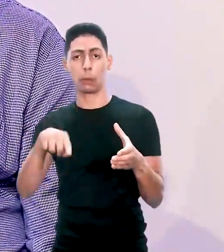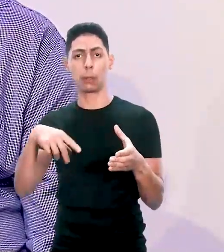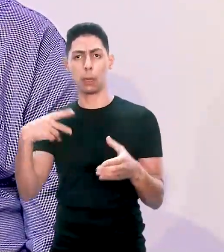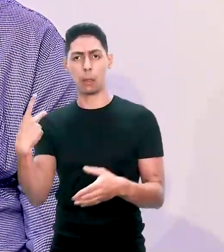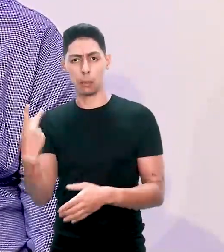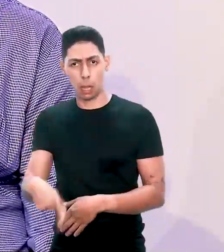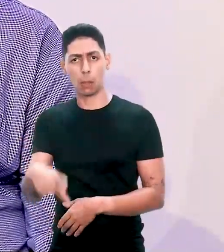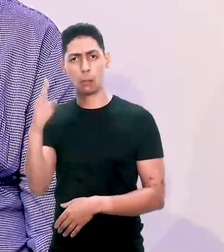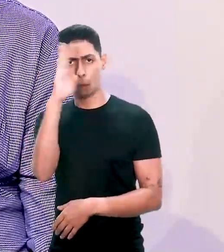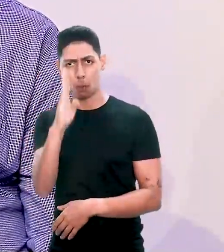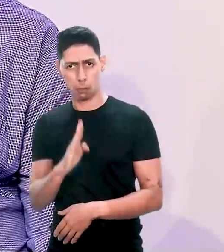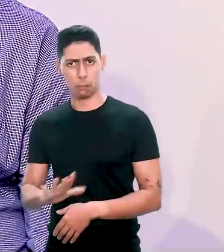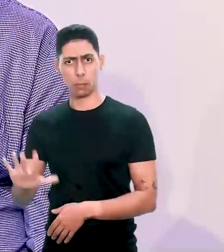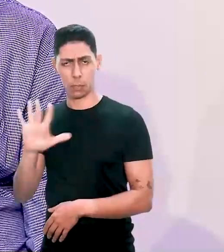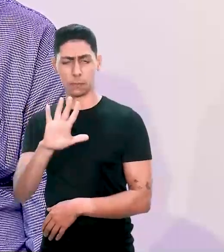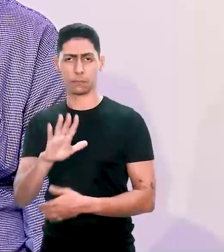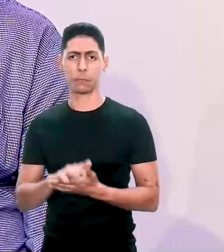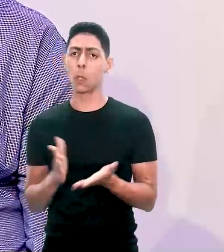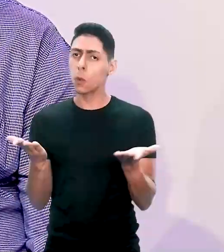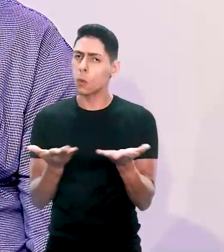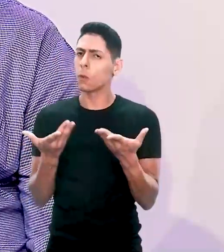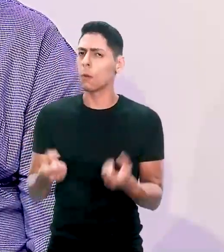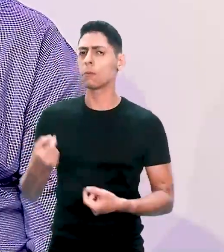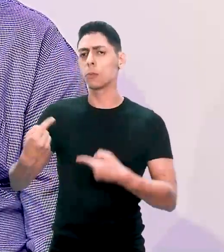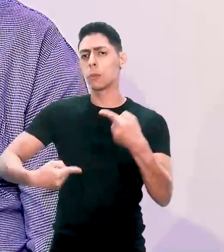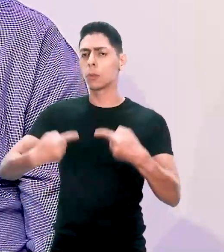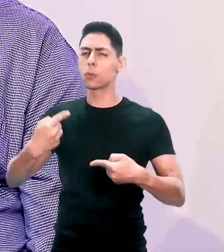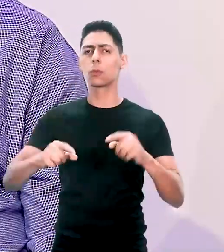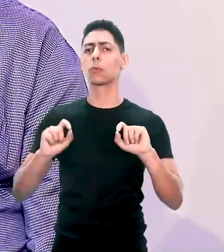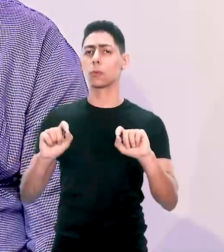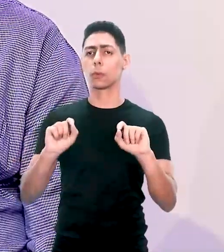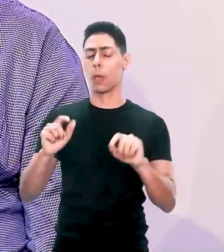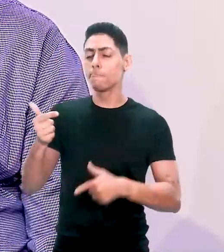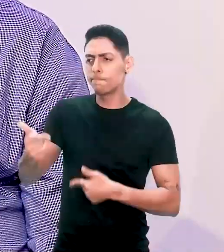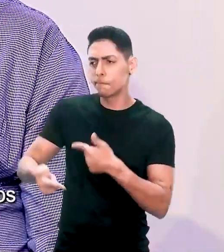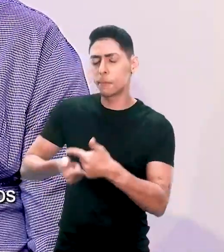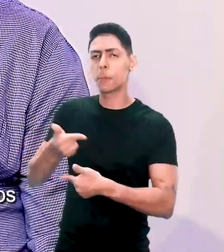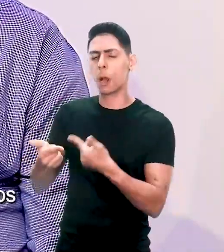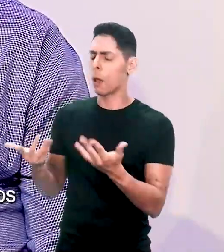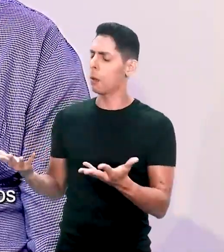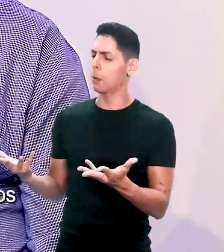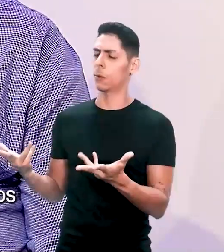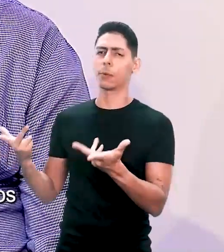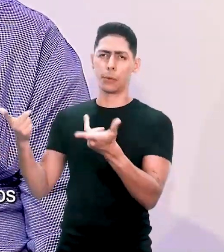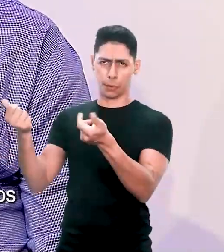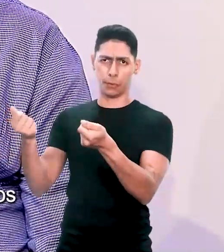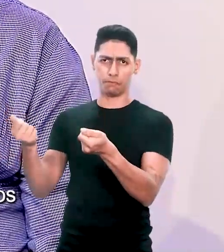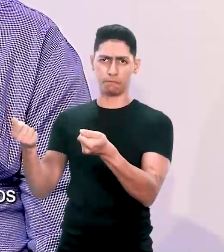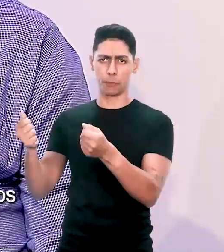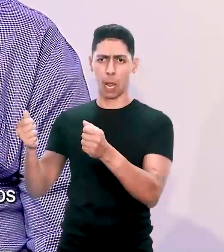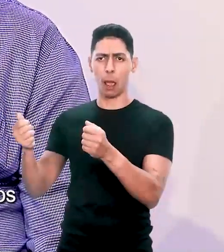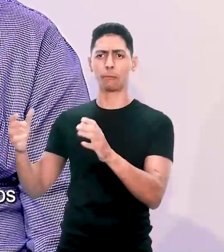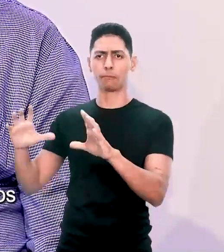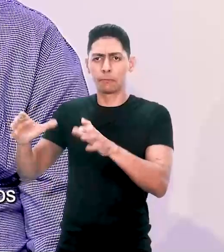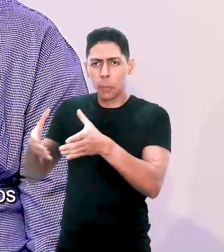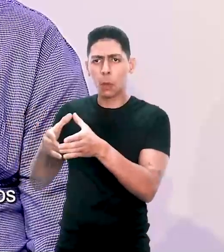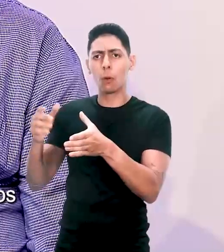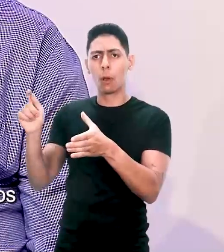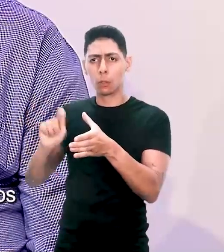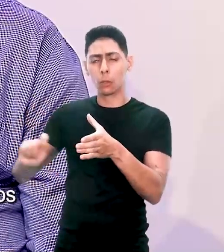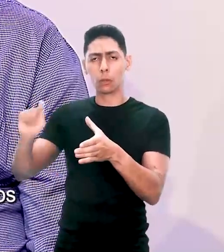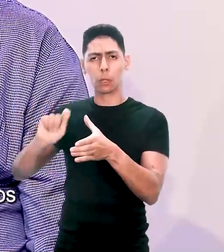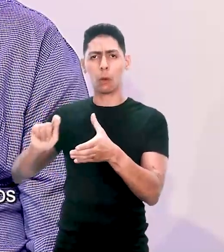nosso país. E nós vamos falar hoje um pouco sobre o trabalho fantástico que faz a APABB em todos os